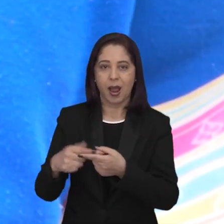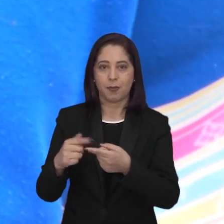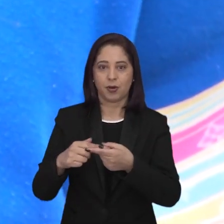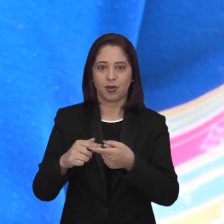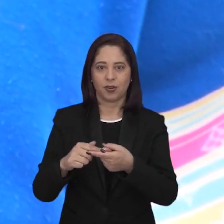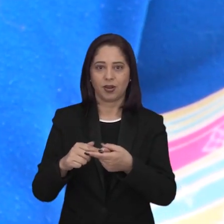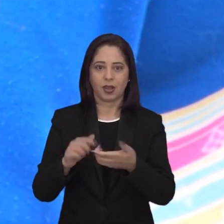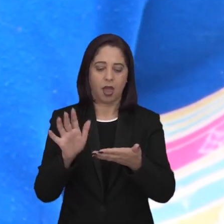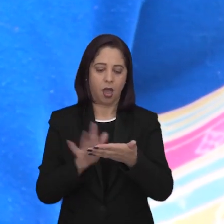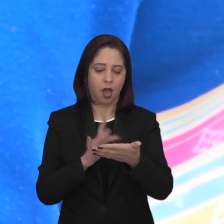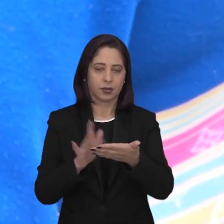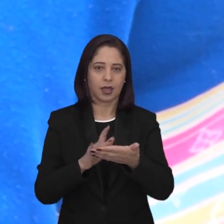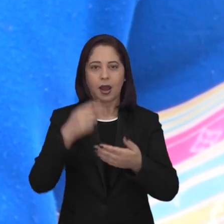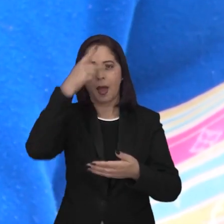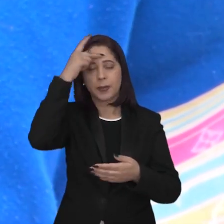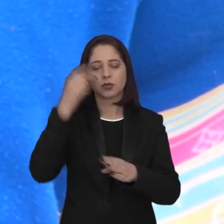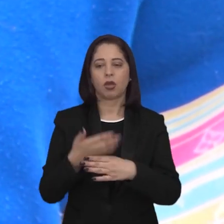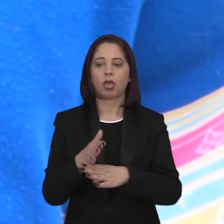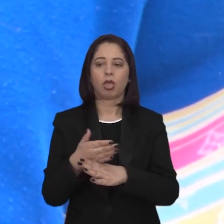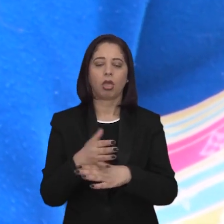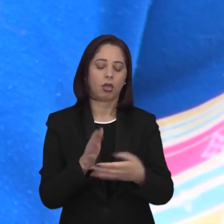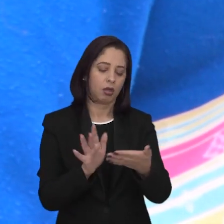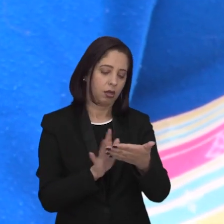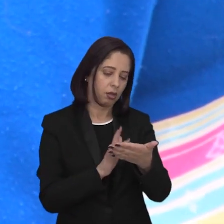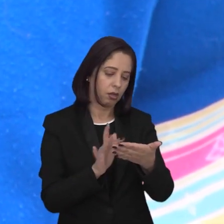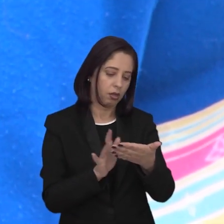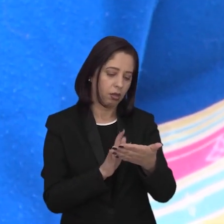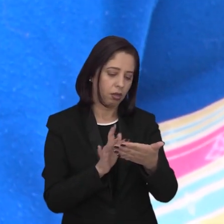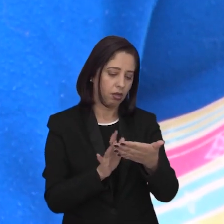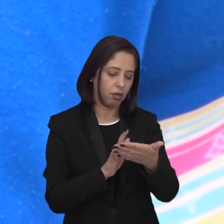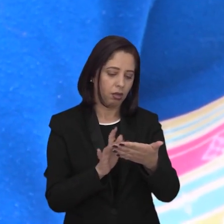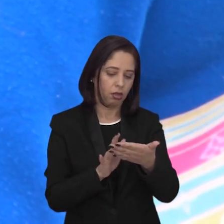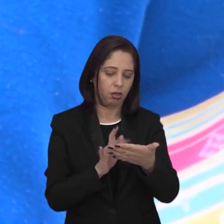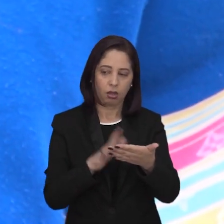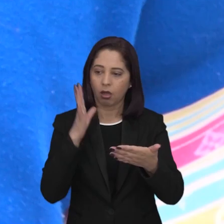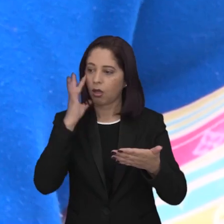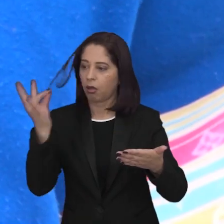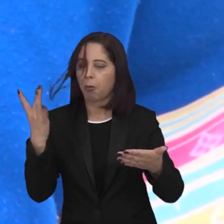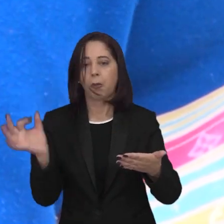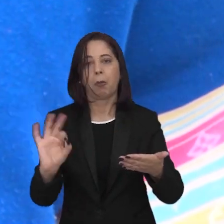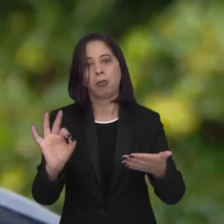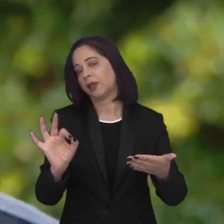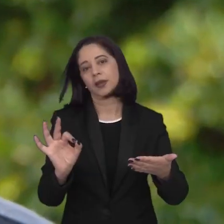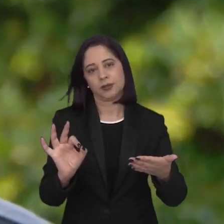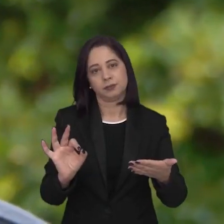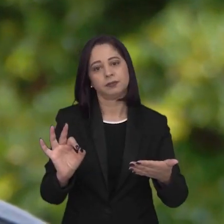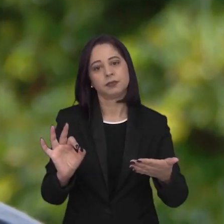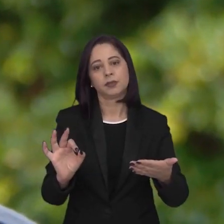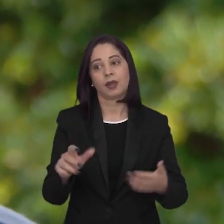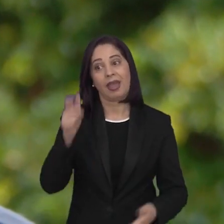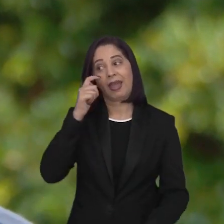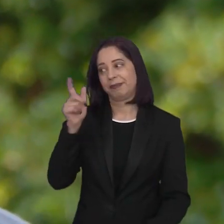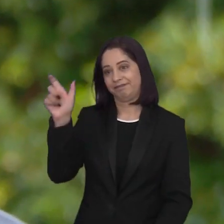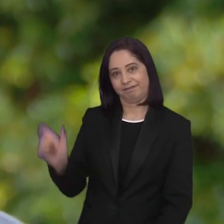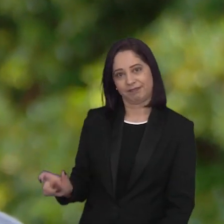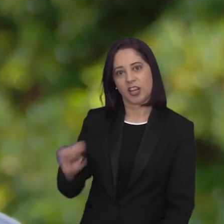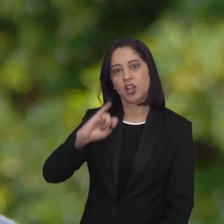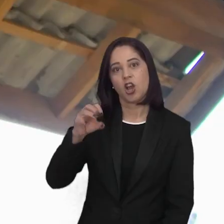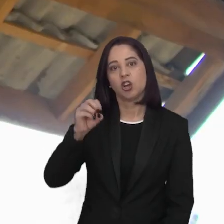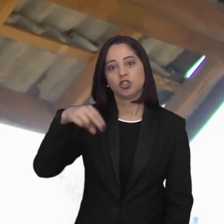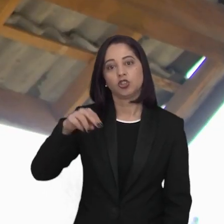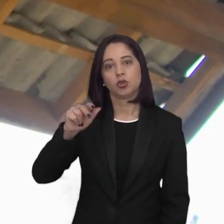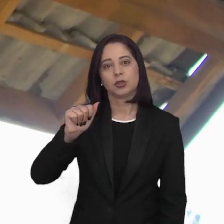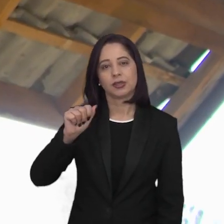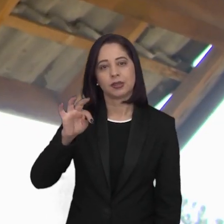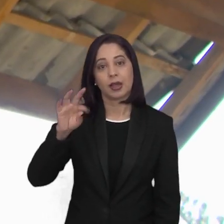Ainda mais porque as telas causam distração e tiram a atenção do que acontece ao redor. Foi exatamente assim que o